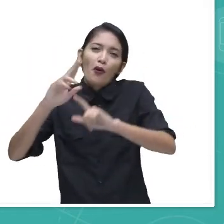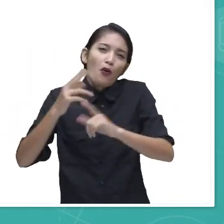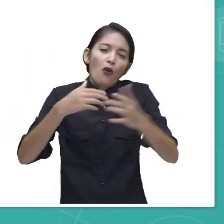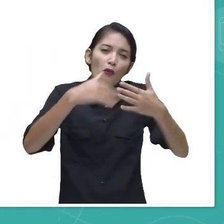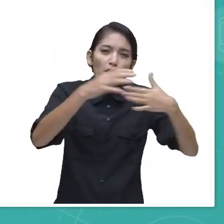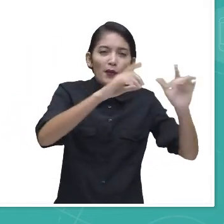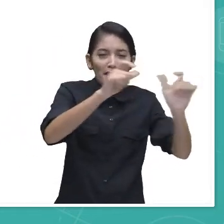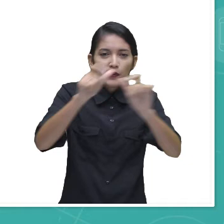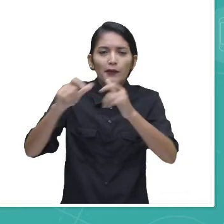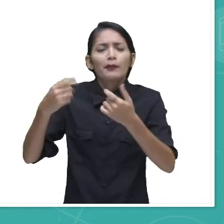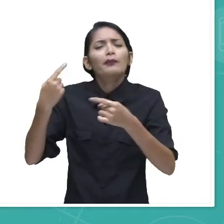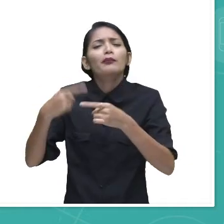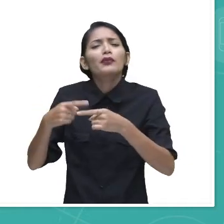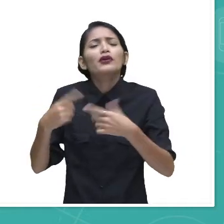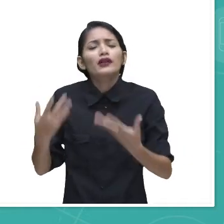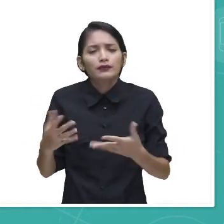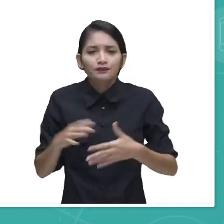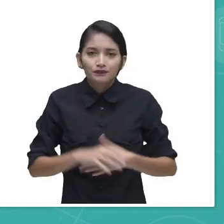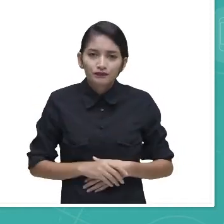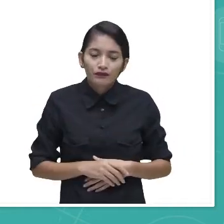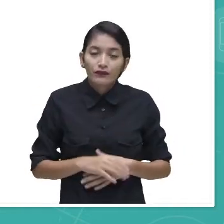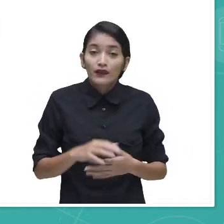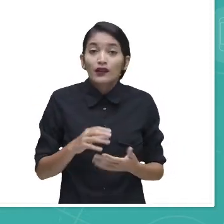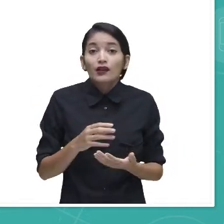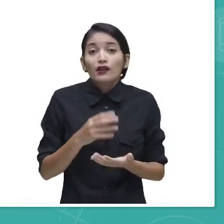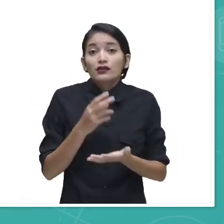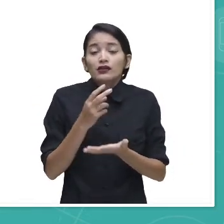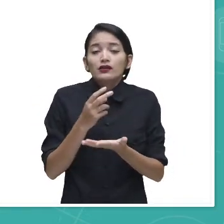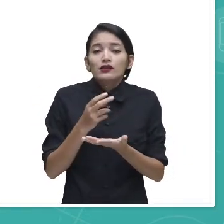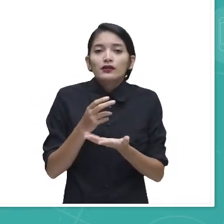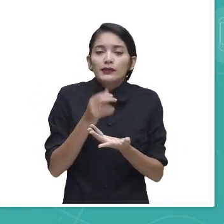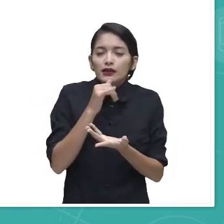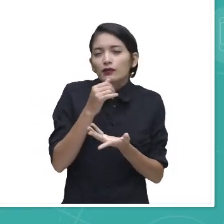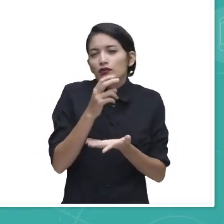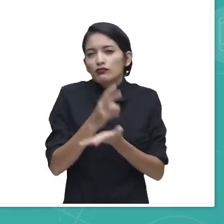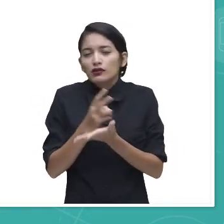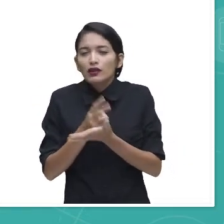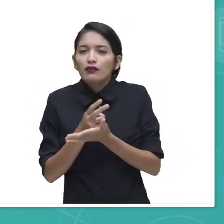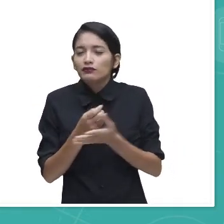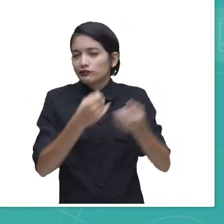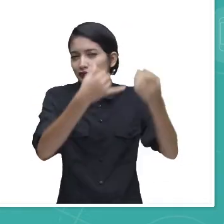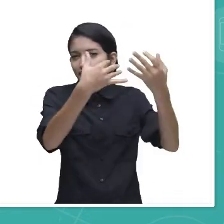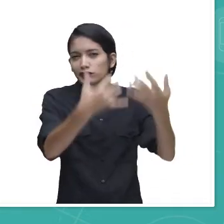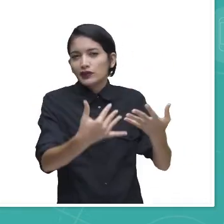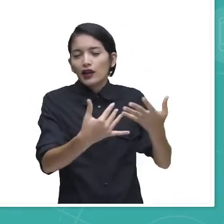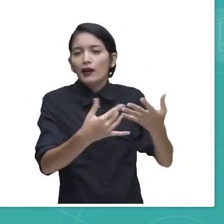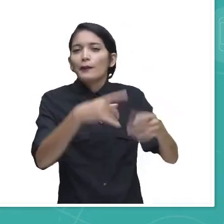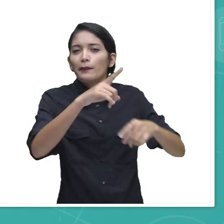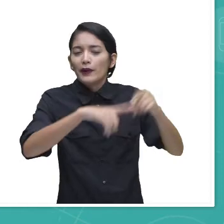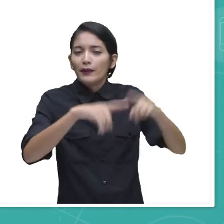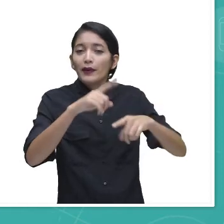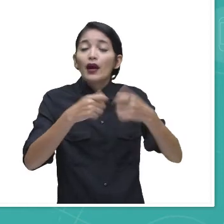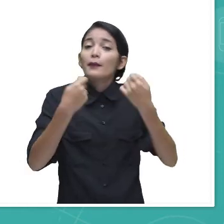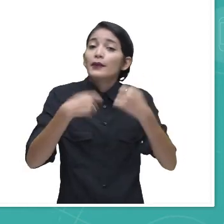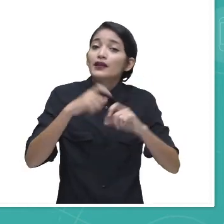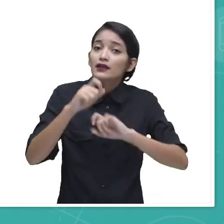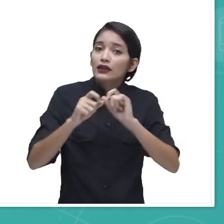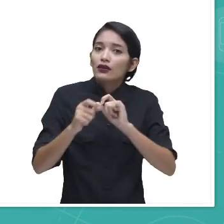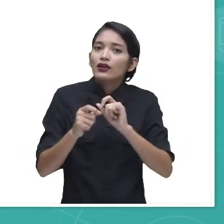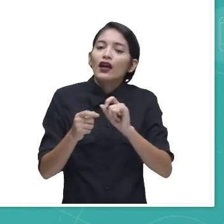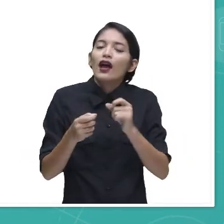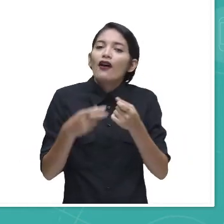que é propaganda? Porque sempre que você vai falar sobre um determinado produto, você tem que dar as